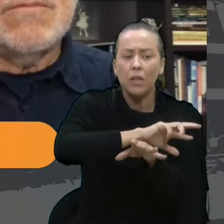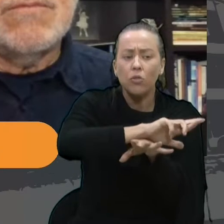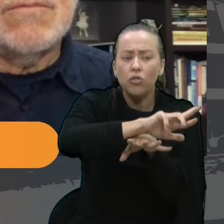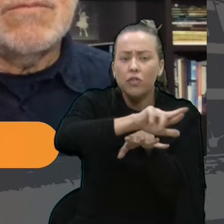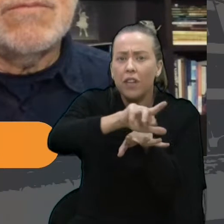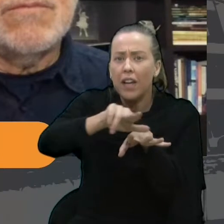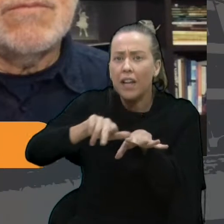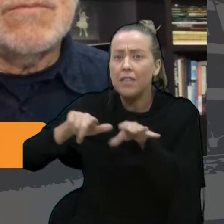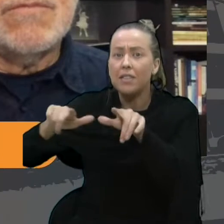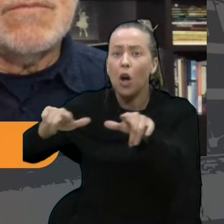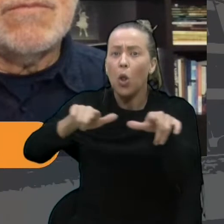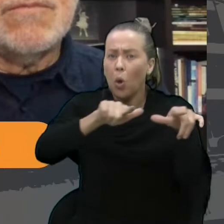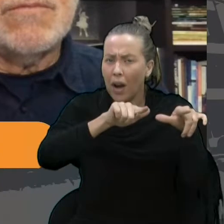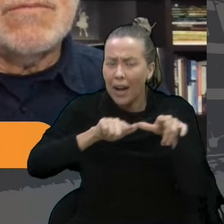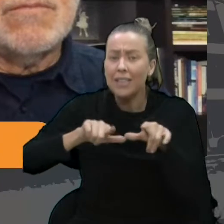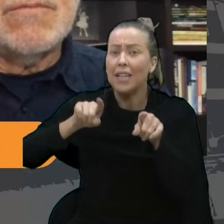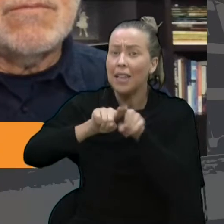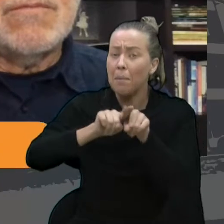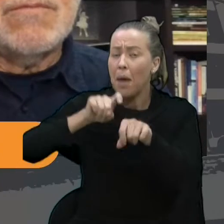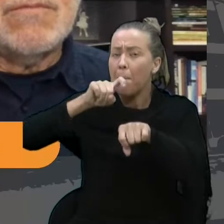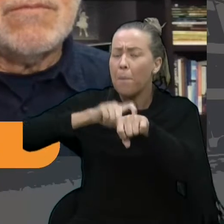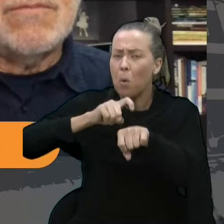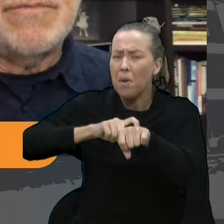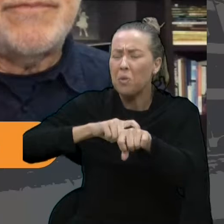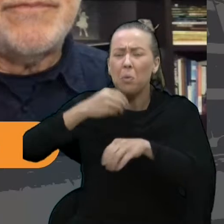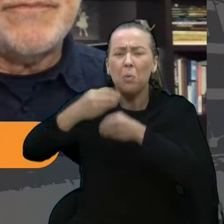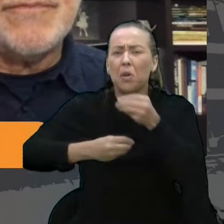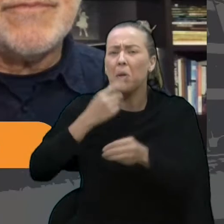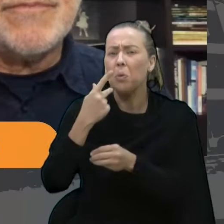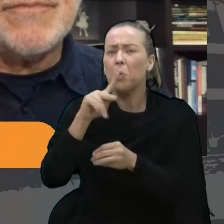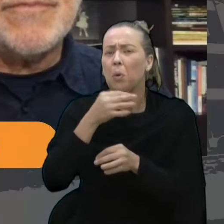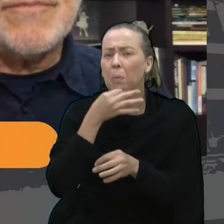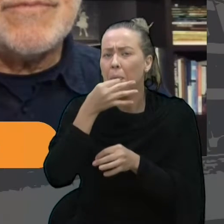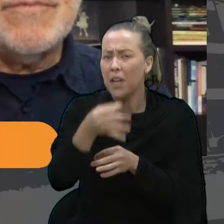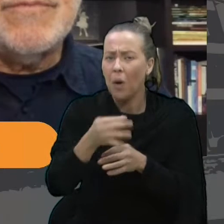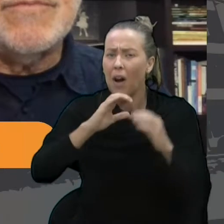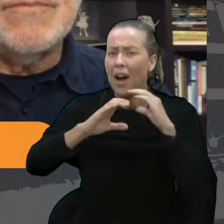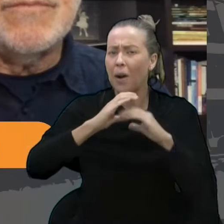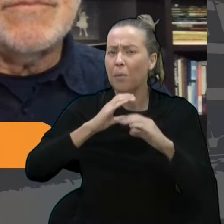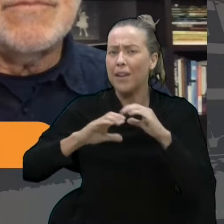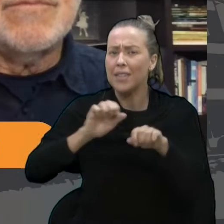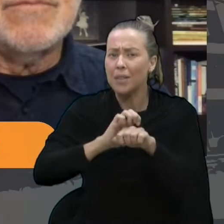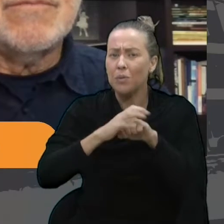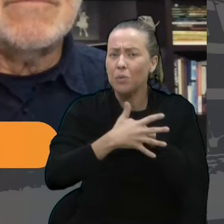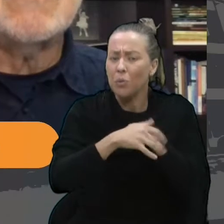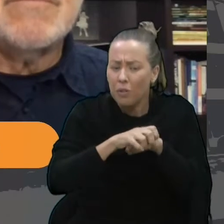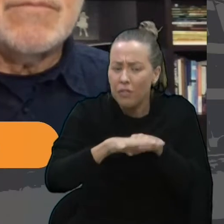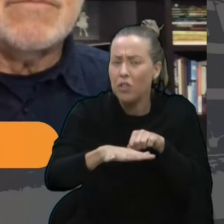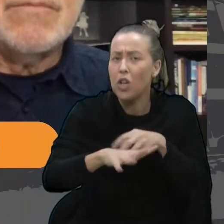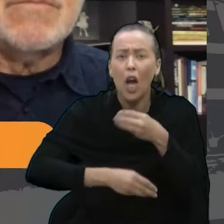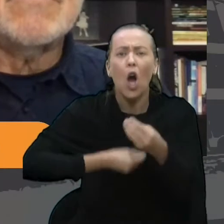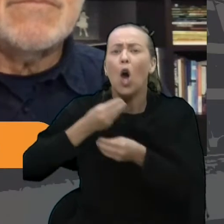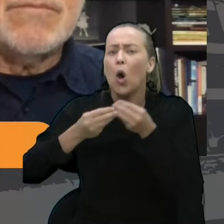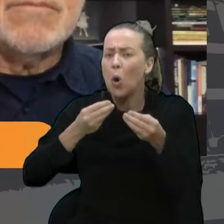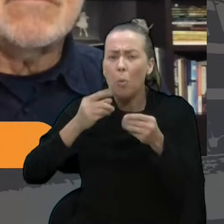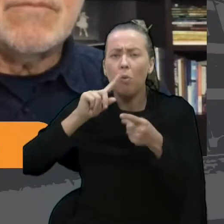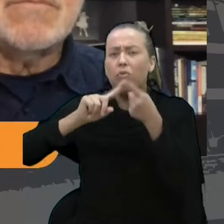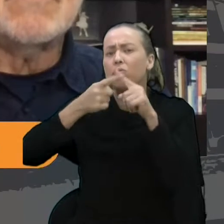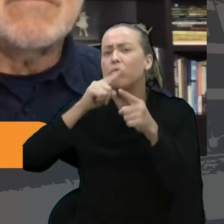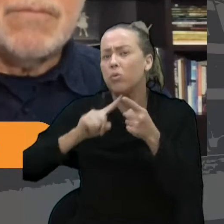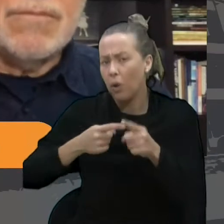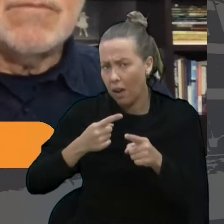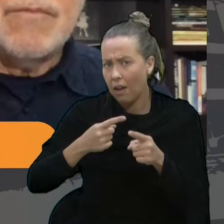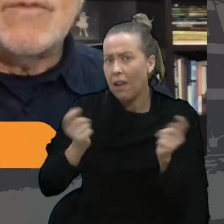este momento e o que dizer de um momento pandêmico em meio a uma comunicação que precisa ser, de fato, muito